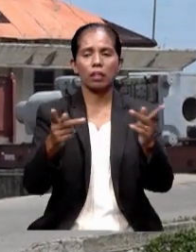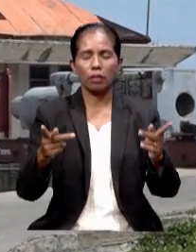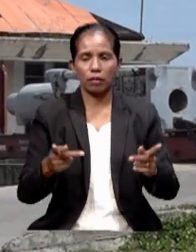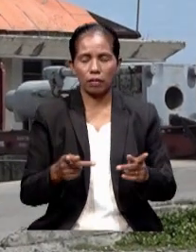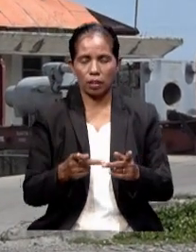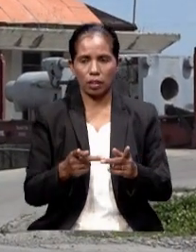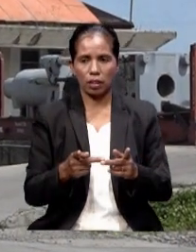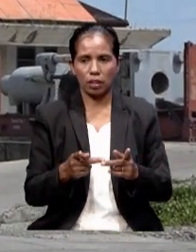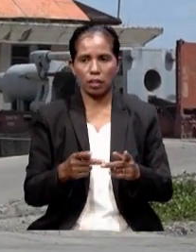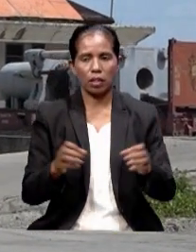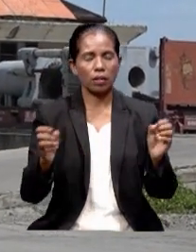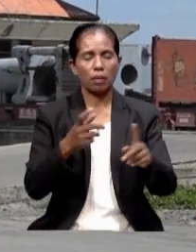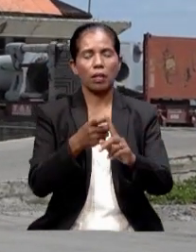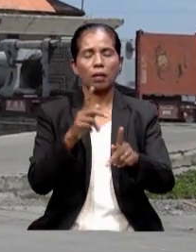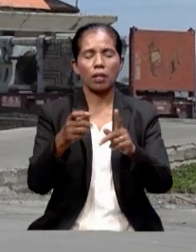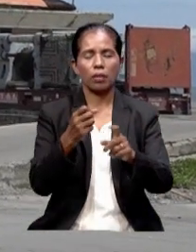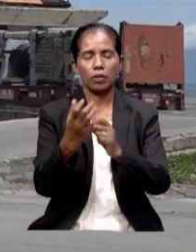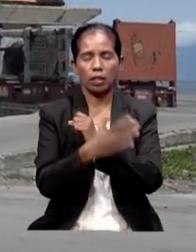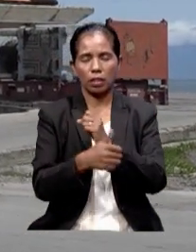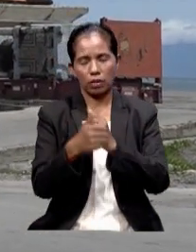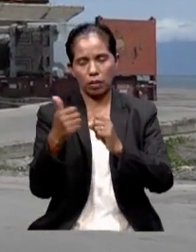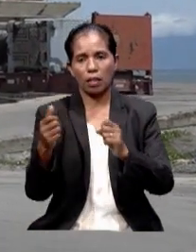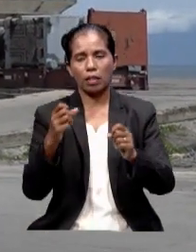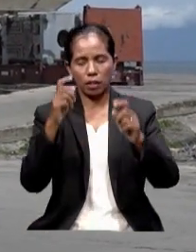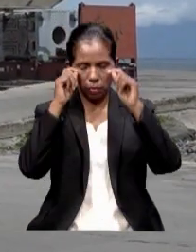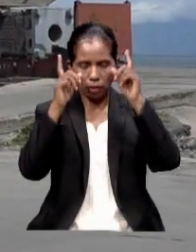o se ema estrangeiro dite, ita Timor mos bele mai